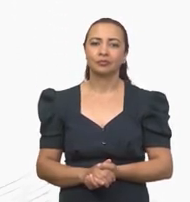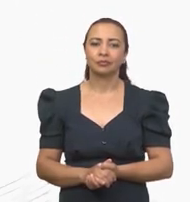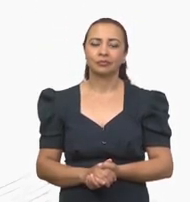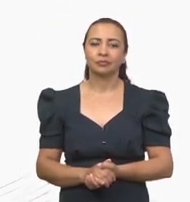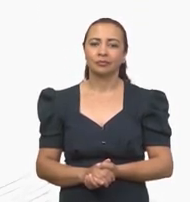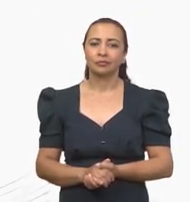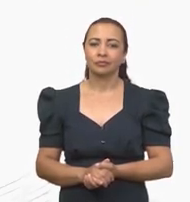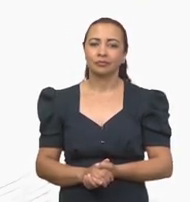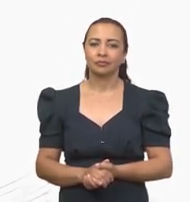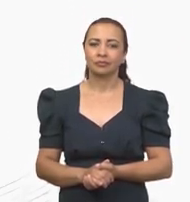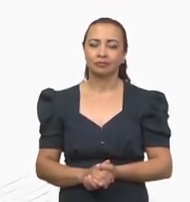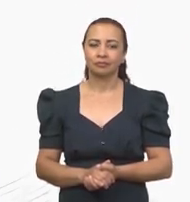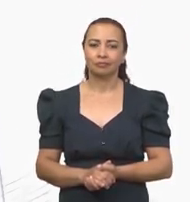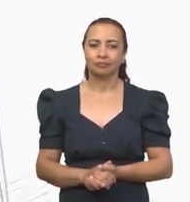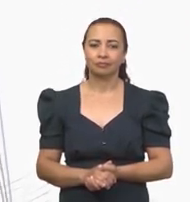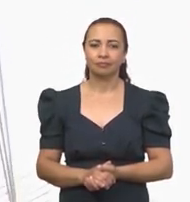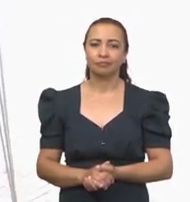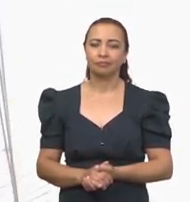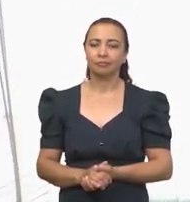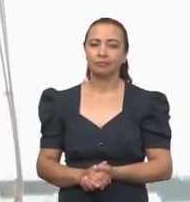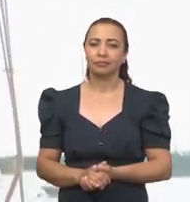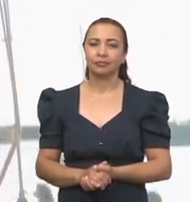E aí